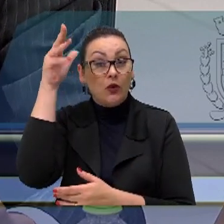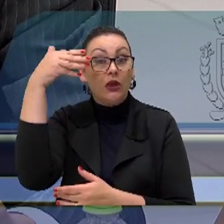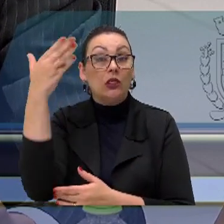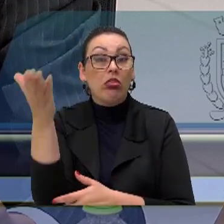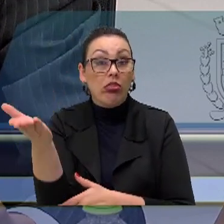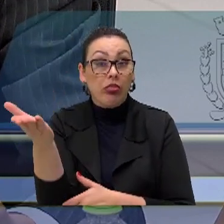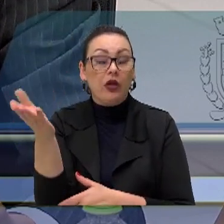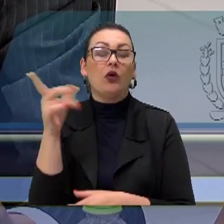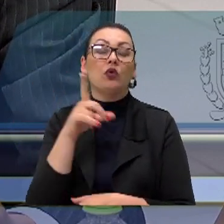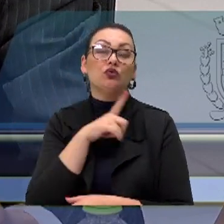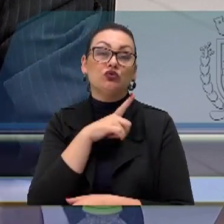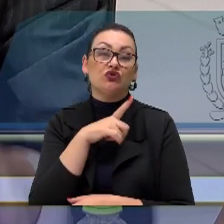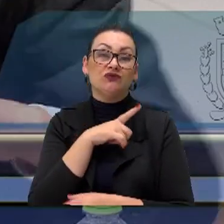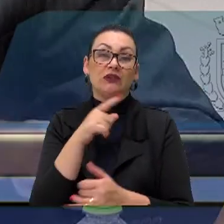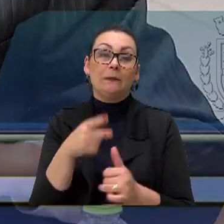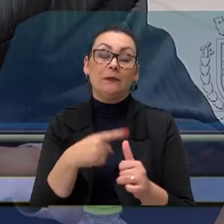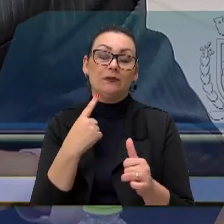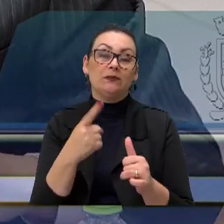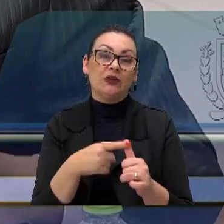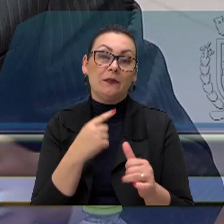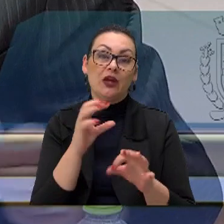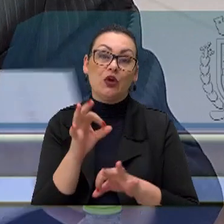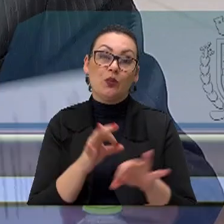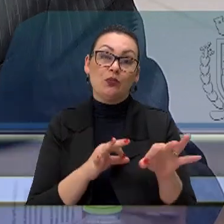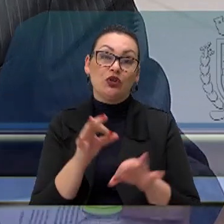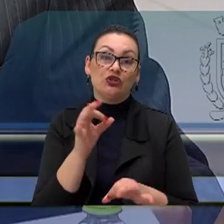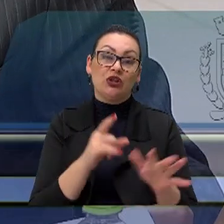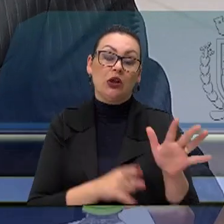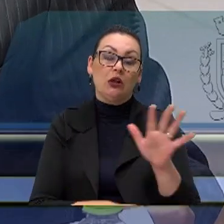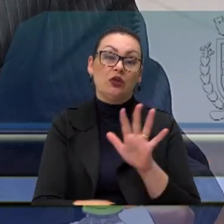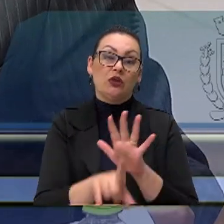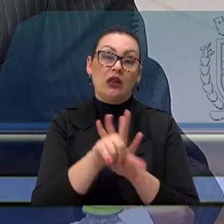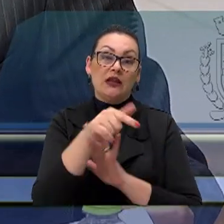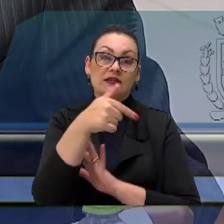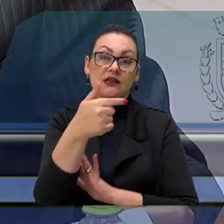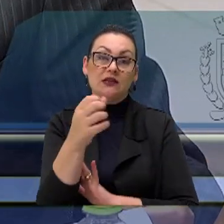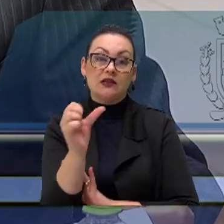Então nós tivemos primeiramente o projeto de lei, o